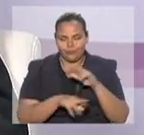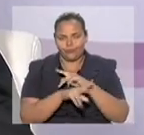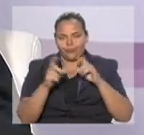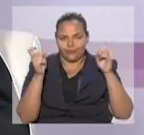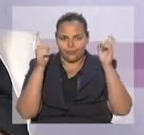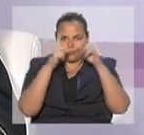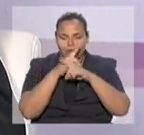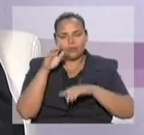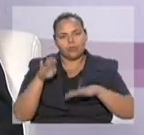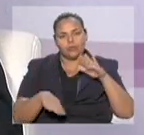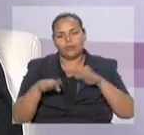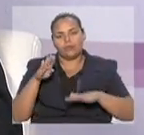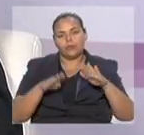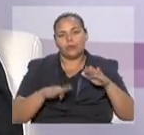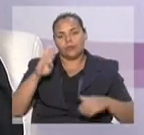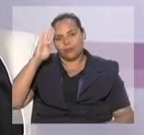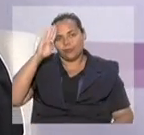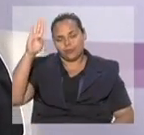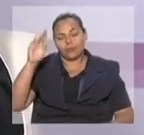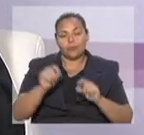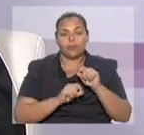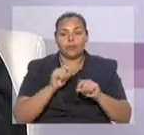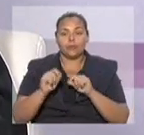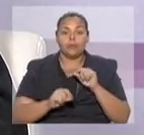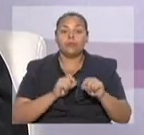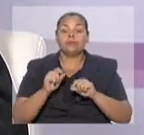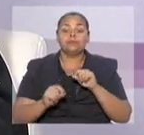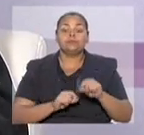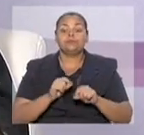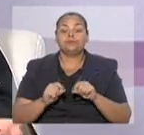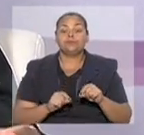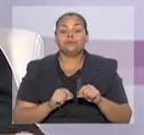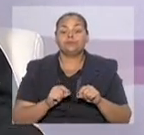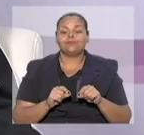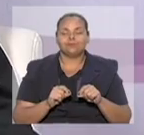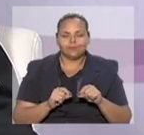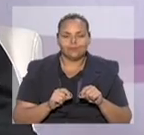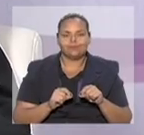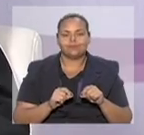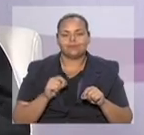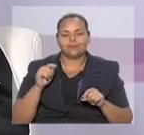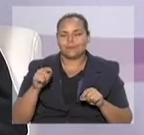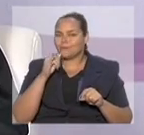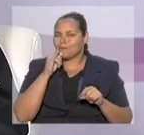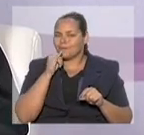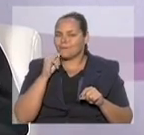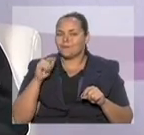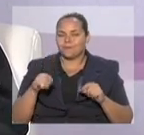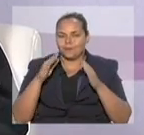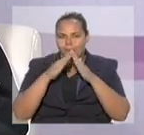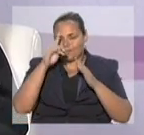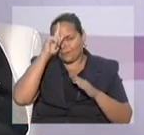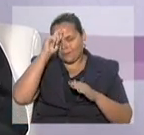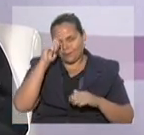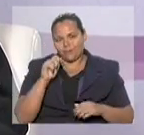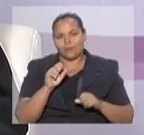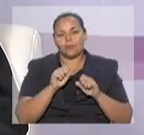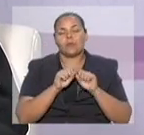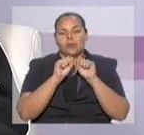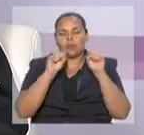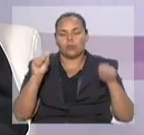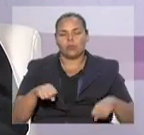grande. Talvez a principal é que o funcionamento de uma rede de saúde nesse grau